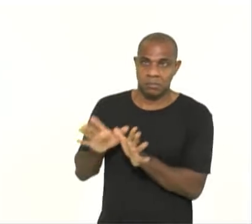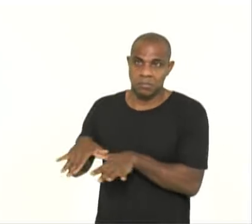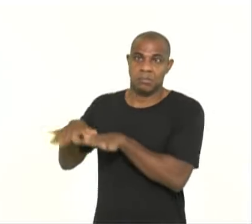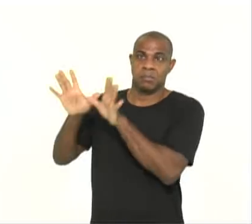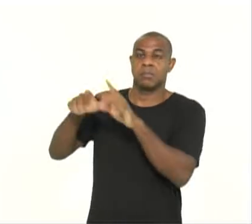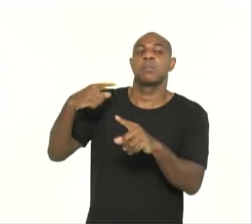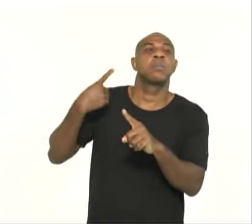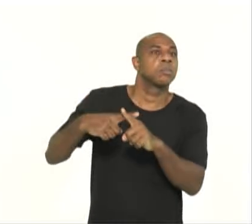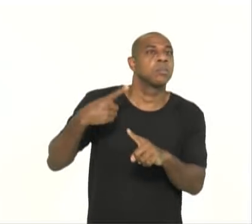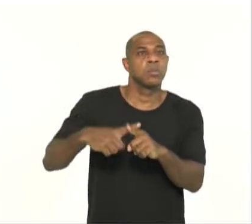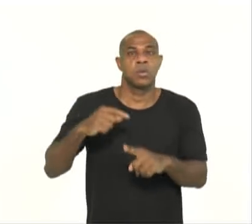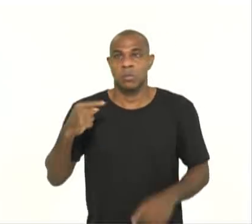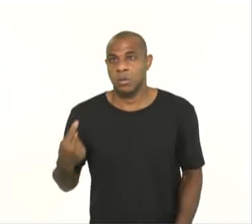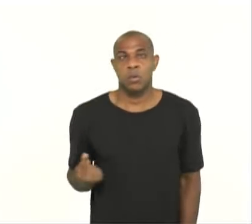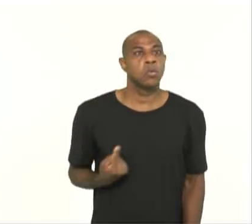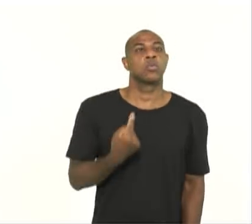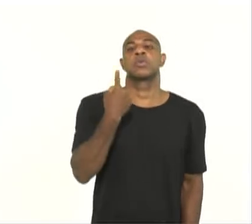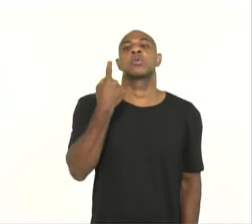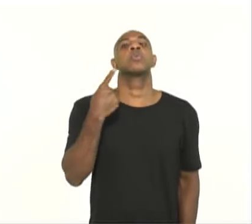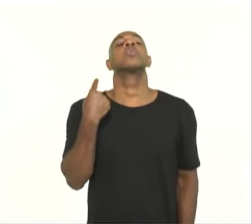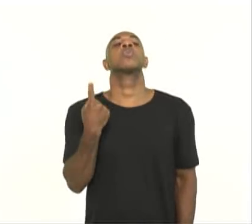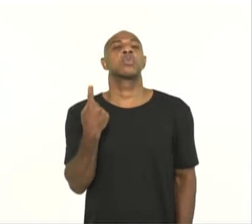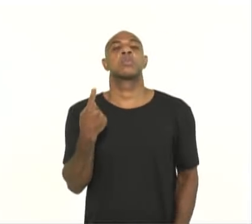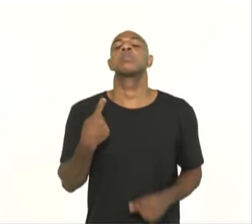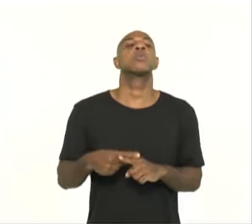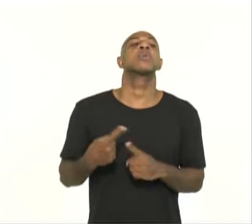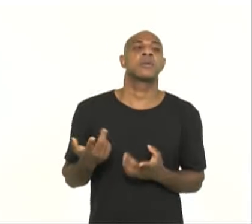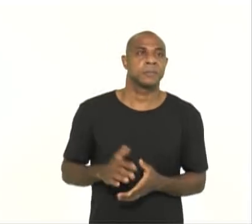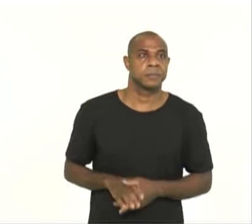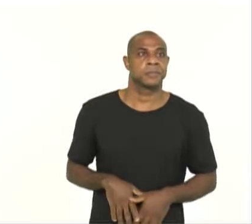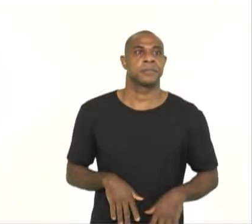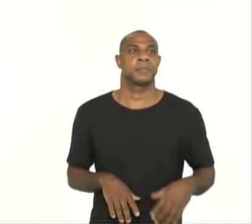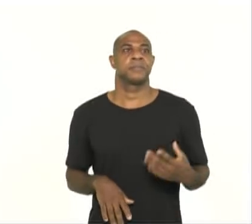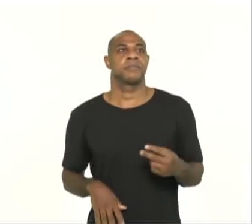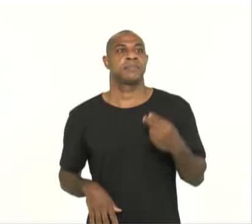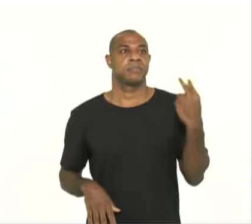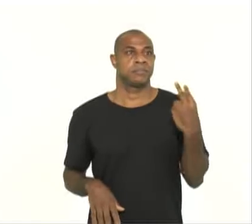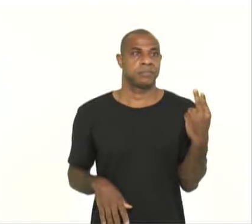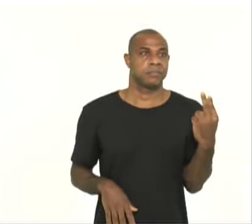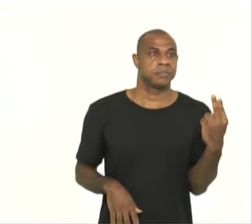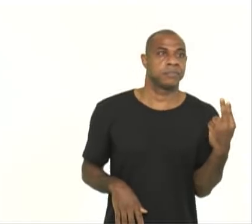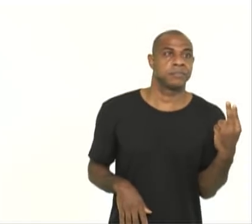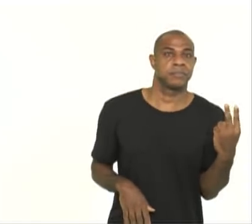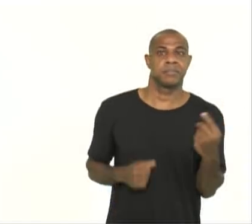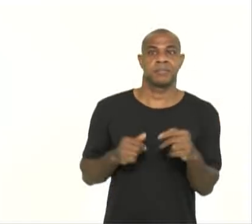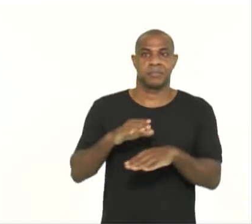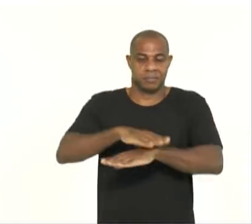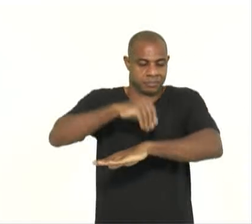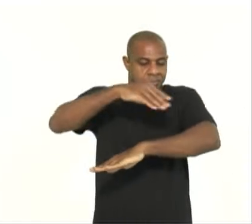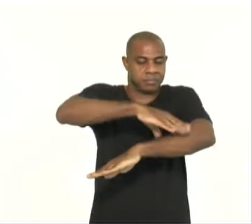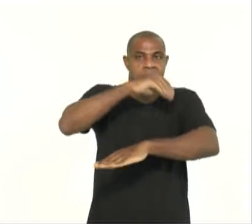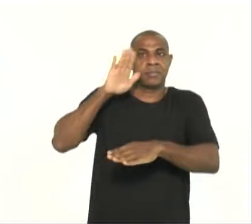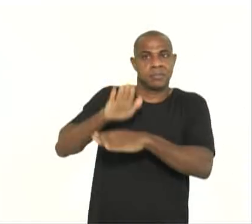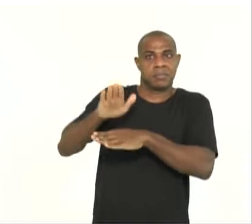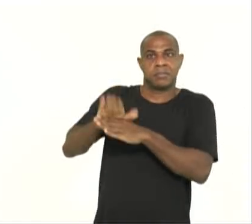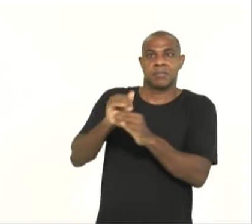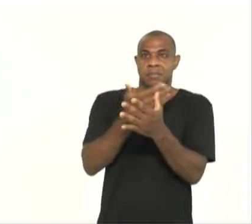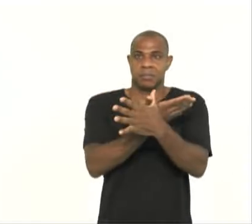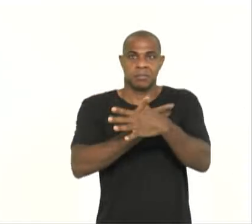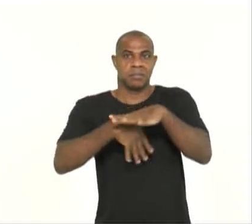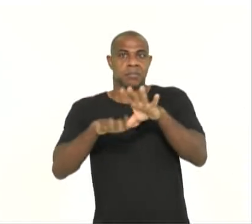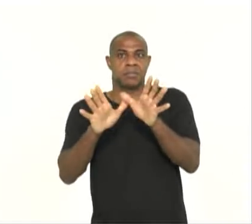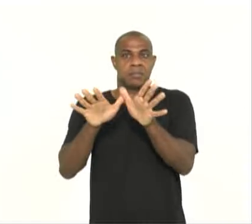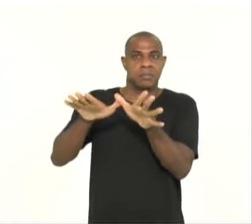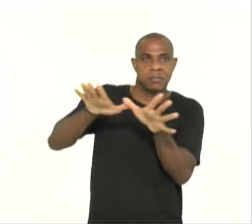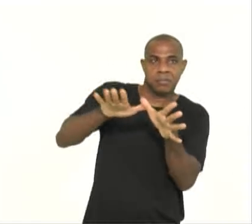virtude unicamente da presença de asas. 2. As penas protegem as aves,